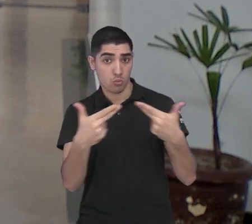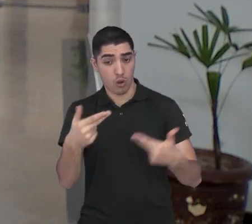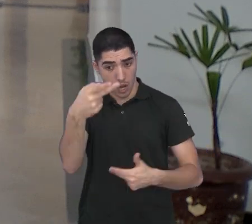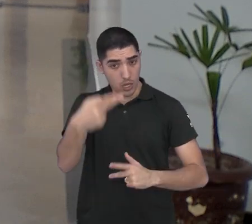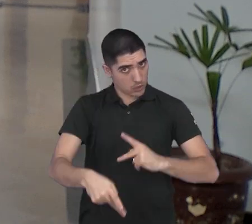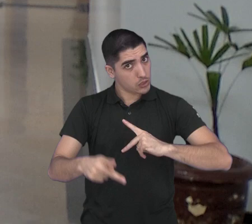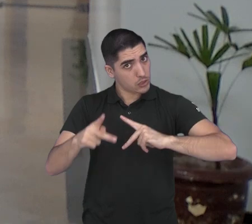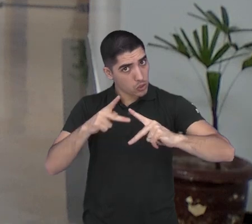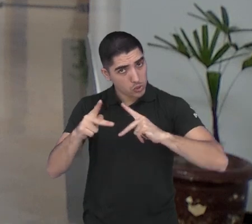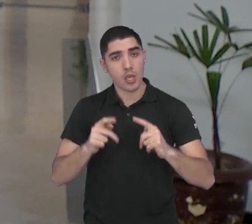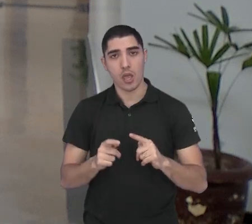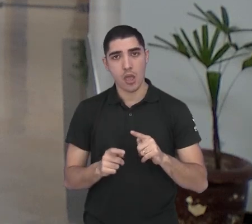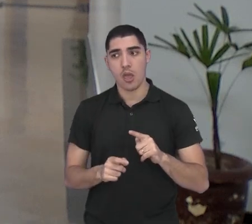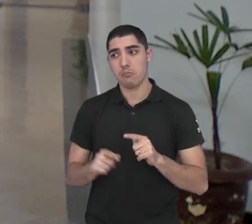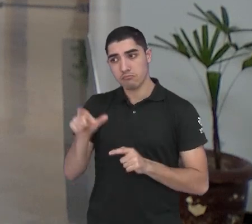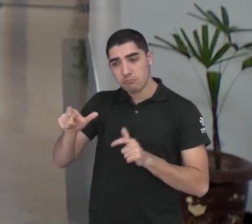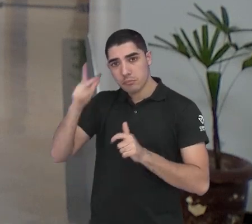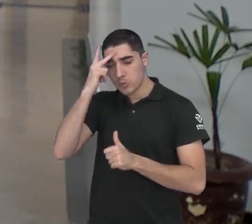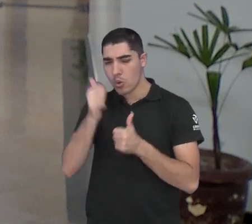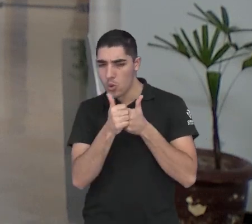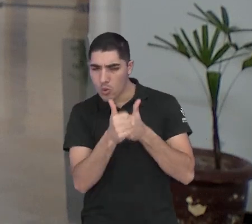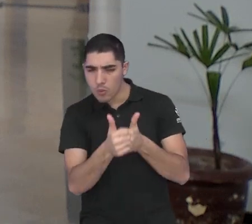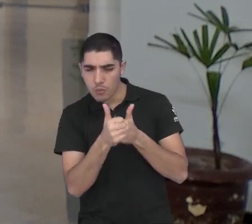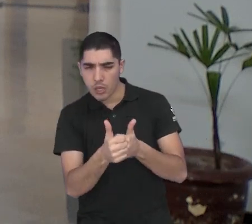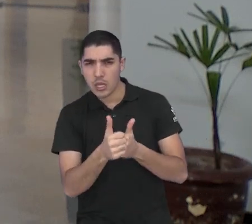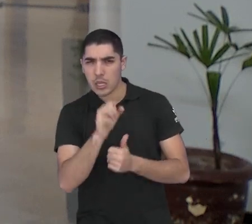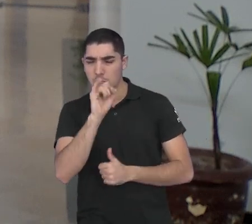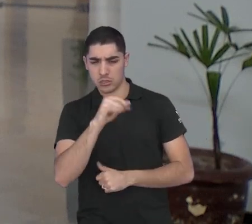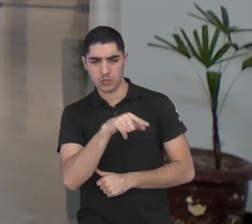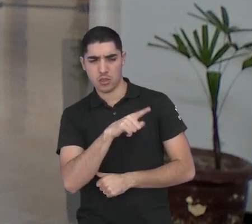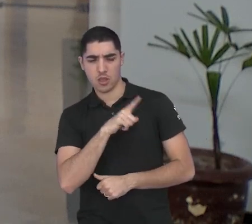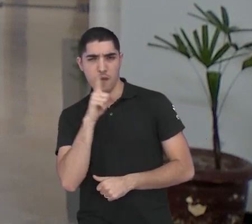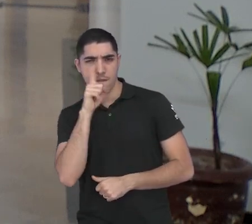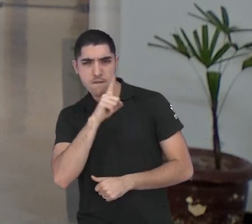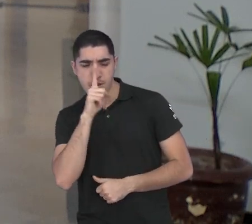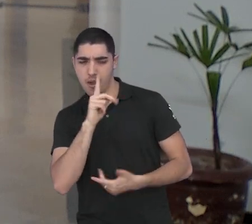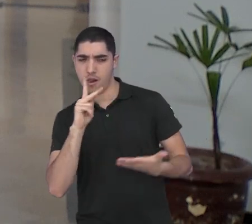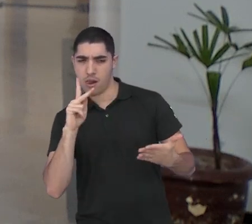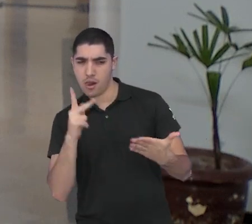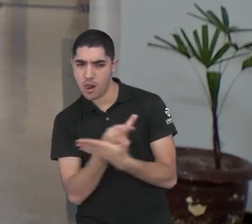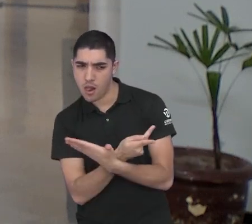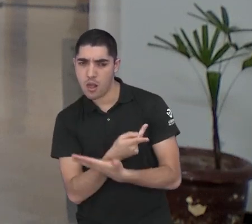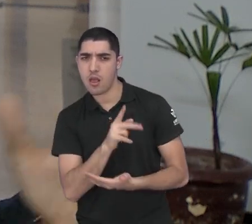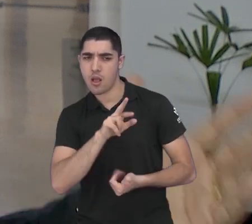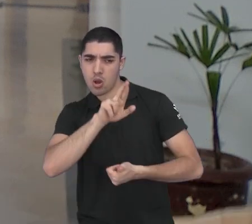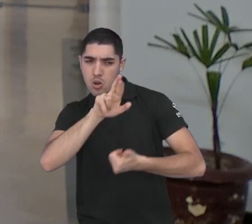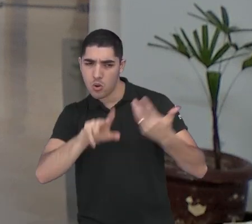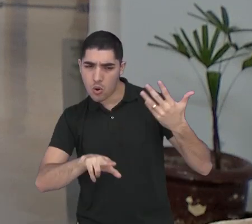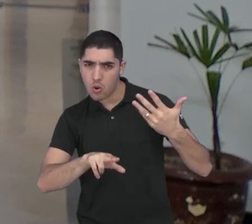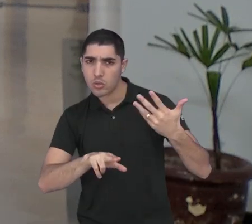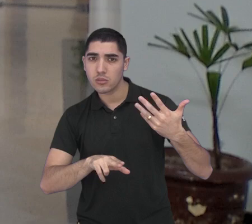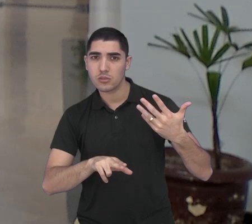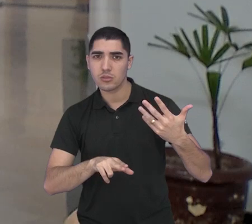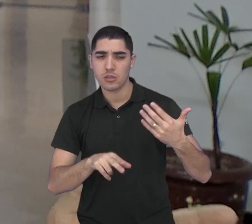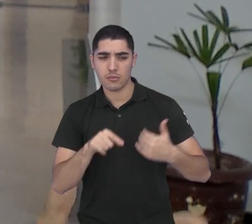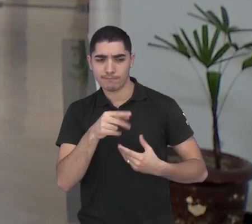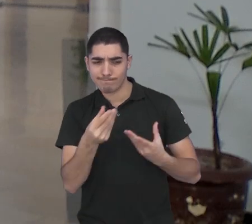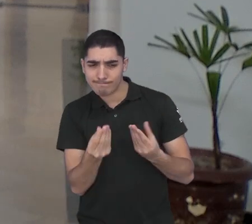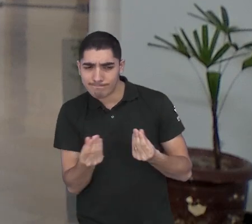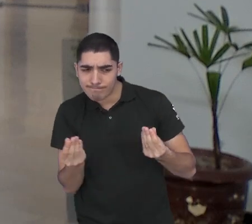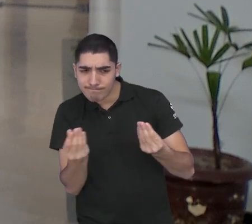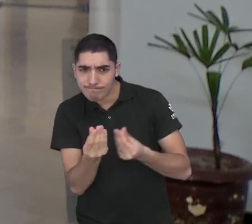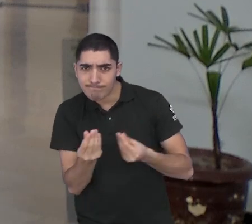Aqui em São José dos Campos, os joseenses acompanhar o trabalho de cada um dos vereadores. Se achar que houve uma irregularidade, uma possível